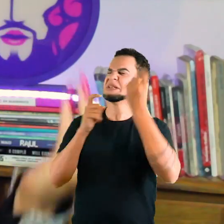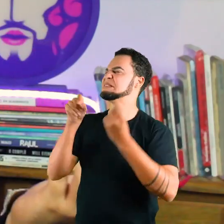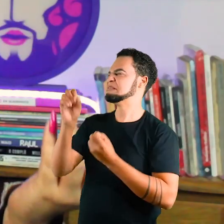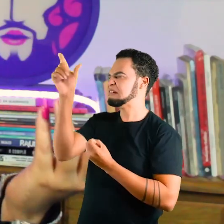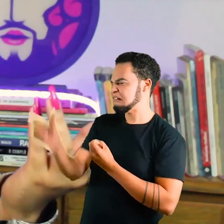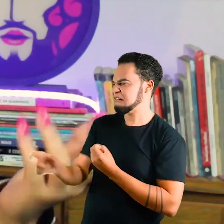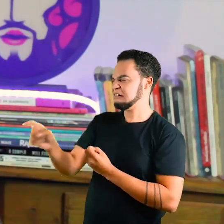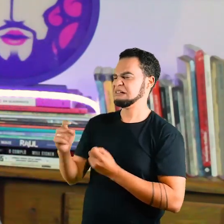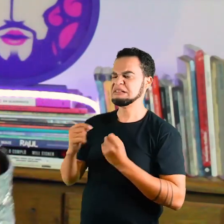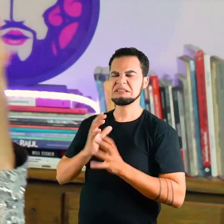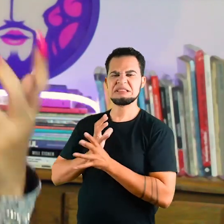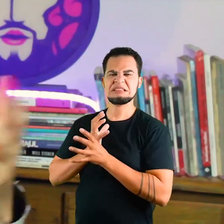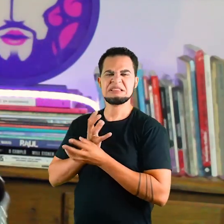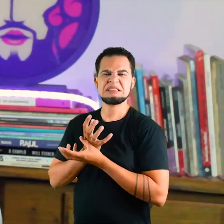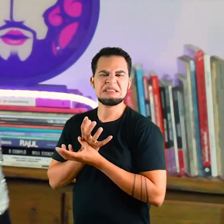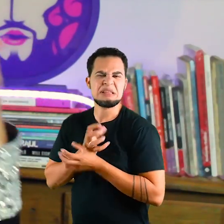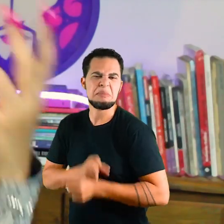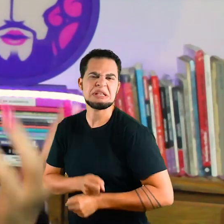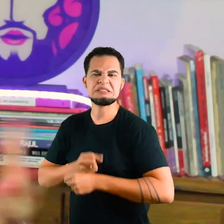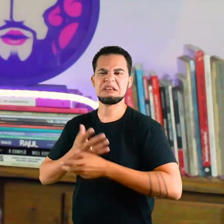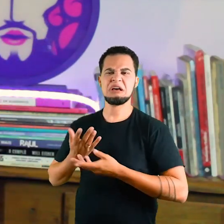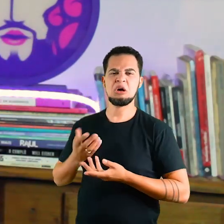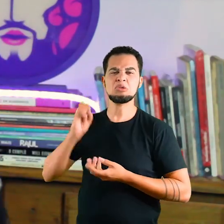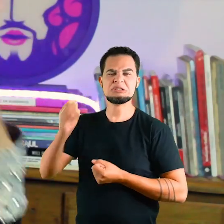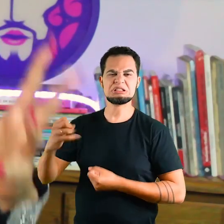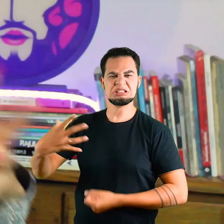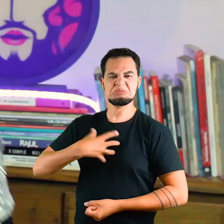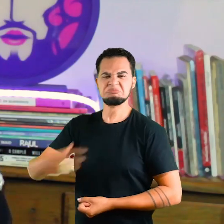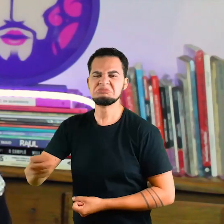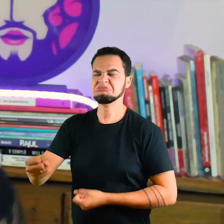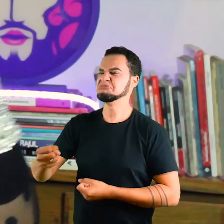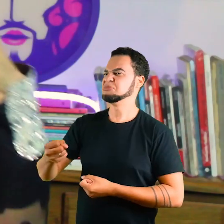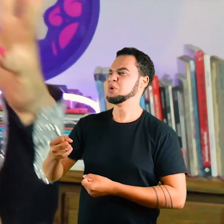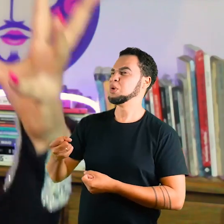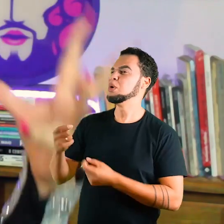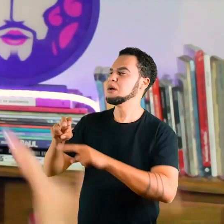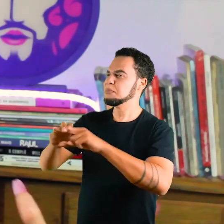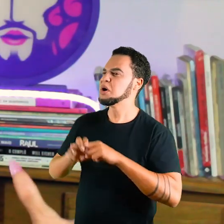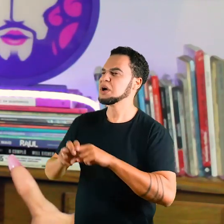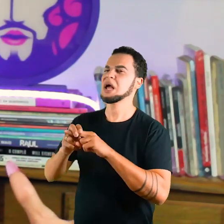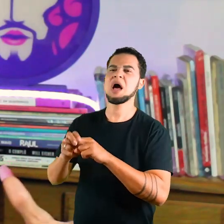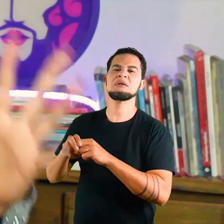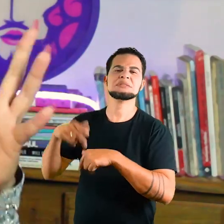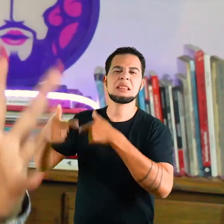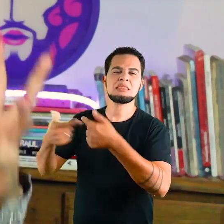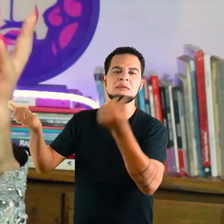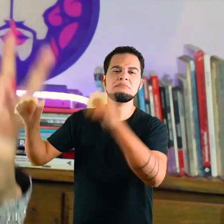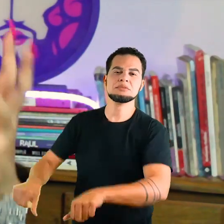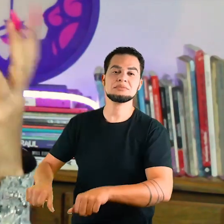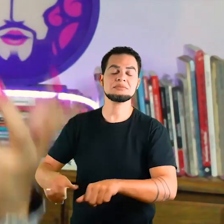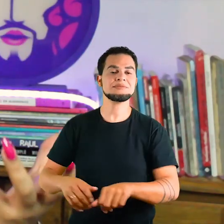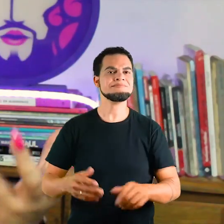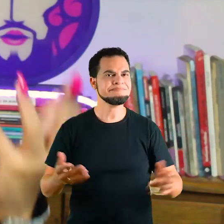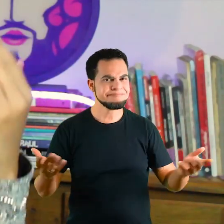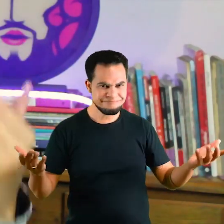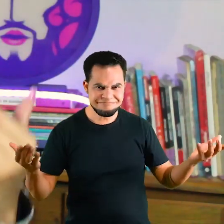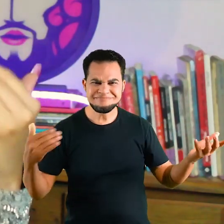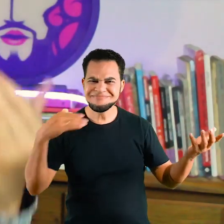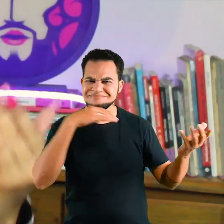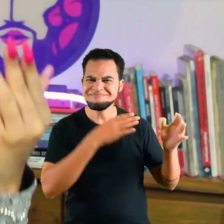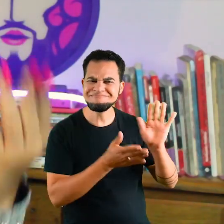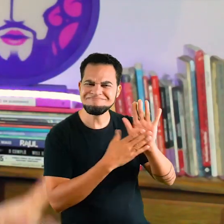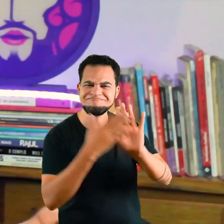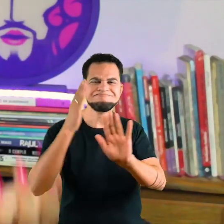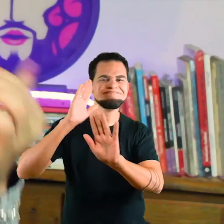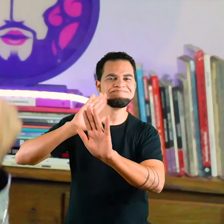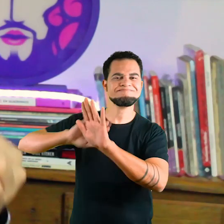com depressão, se os indicadores de suicídio são maiores devido às condições desumanas. Olha a ironia em que